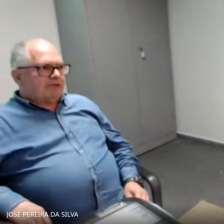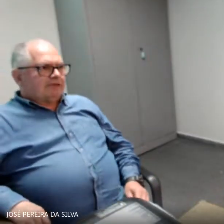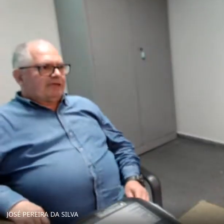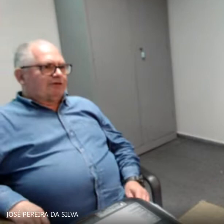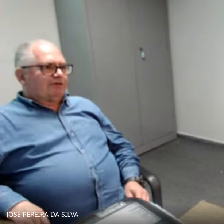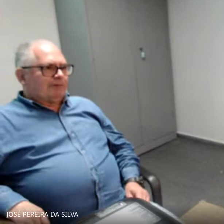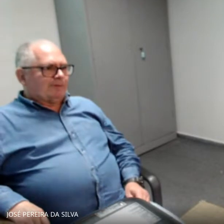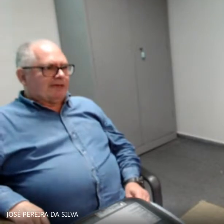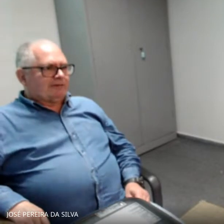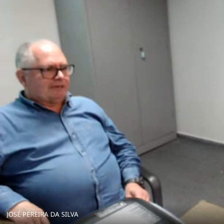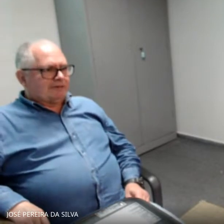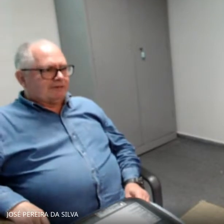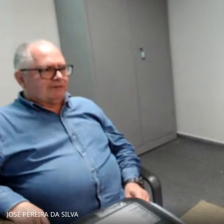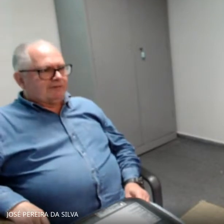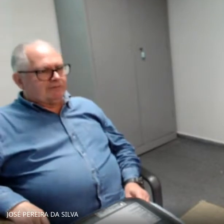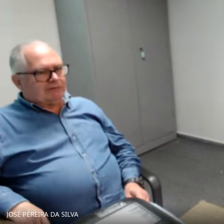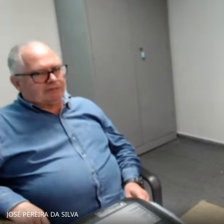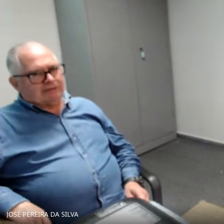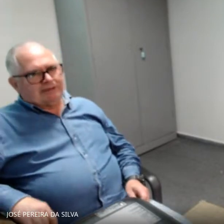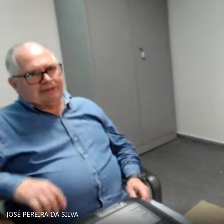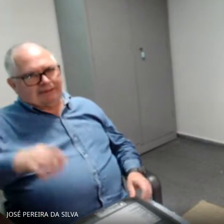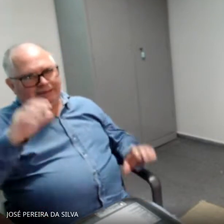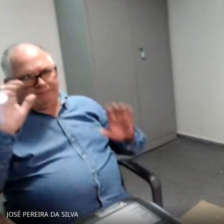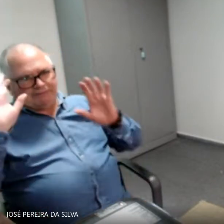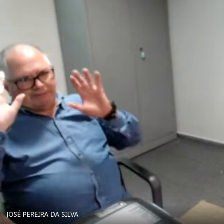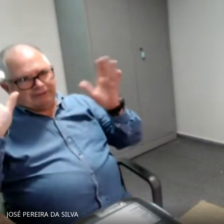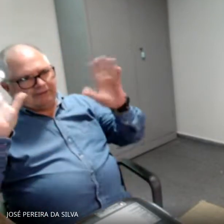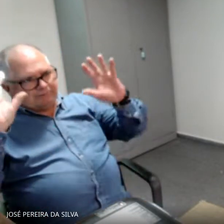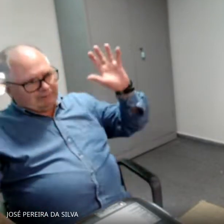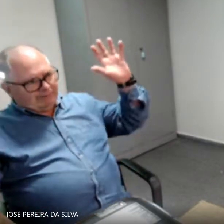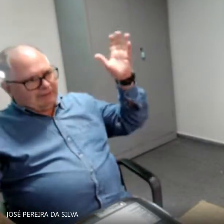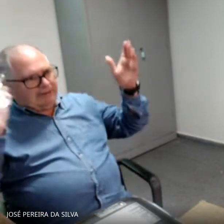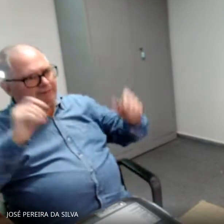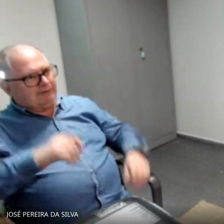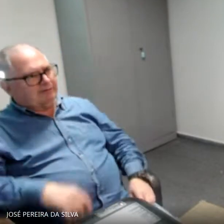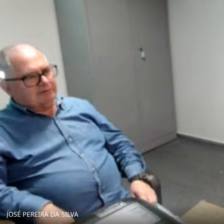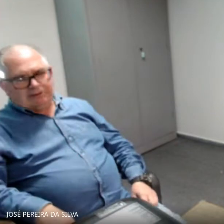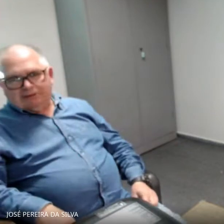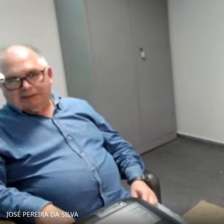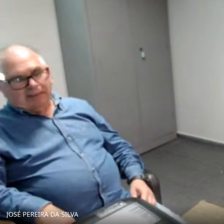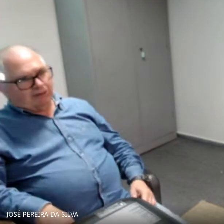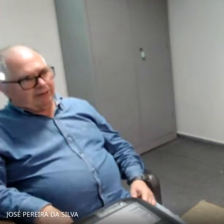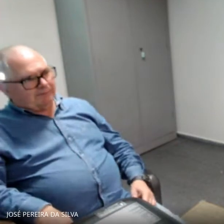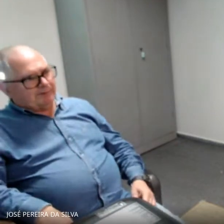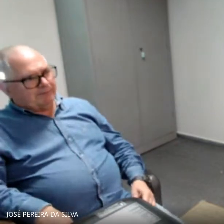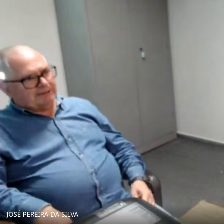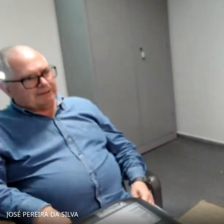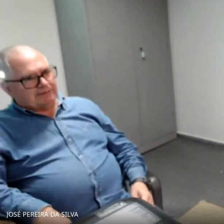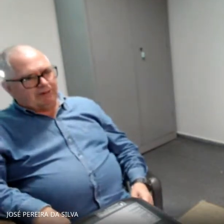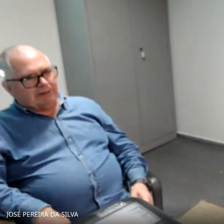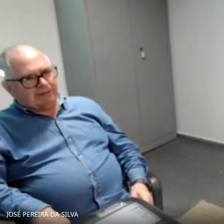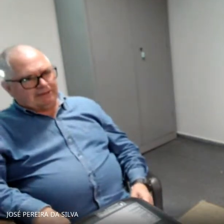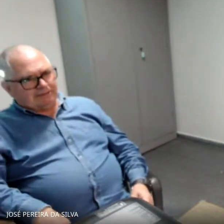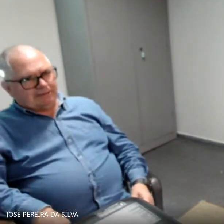Bom, gente, era isso que nós tínhamos preparado em termos assim, de coisa assim. Apenas para vocês entenderem bem isso. E agora vamos para a